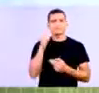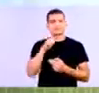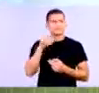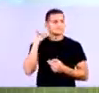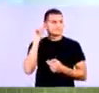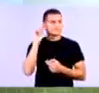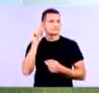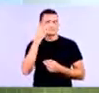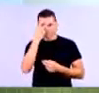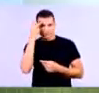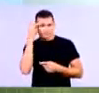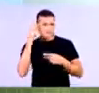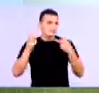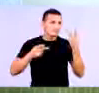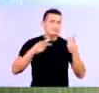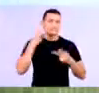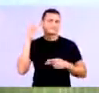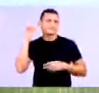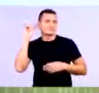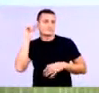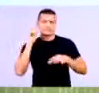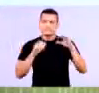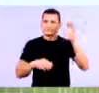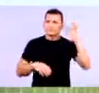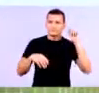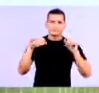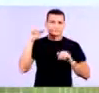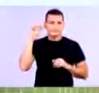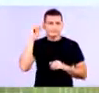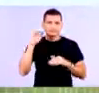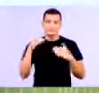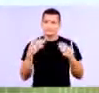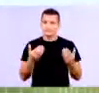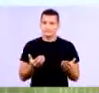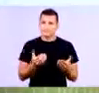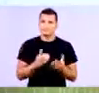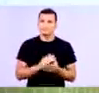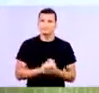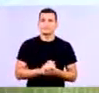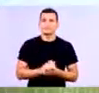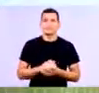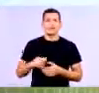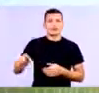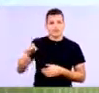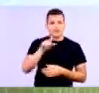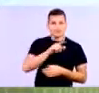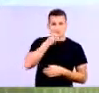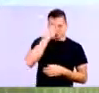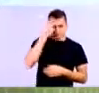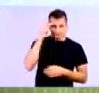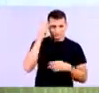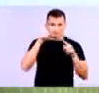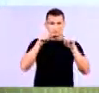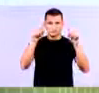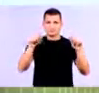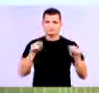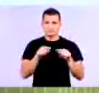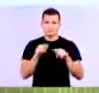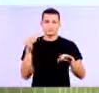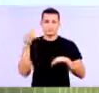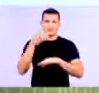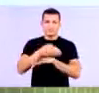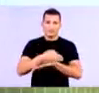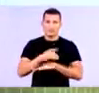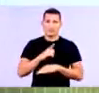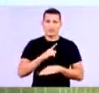que as pessoas estão falando, né? E muitos desses, né, desses usuários ou desses funcionários, quando chegam, que tem